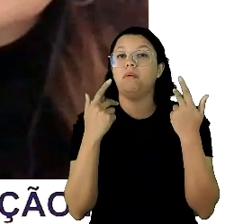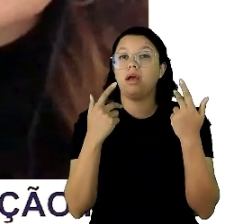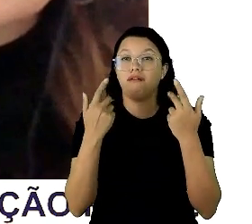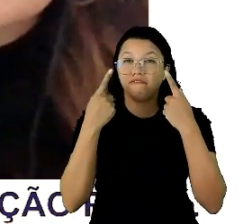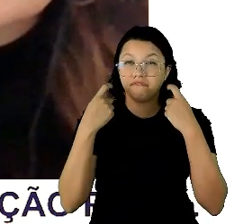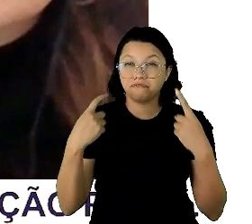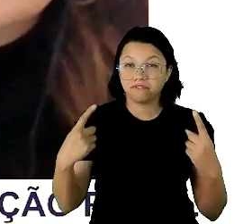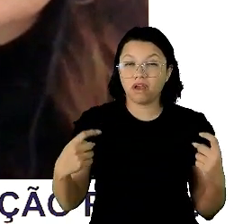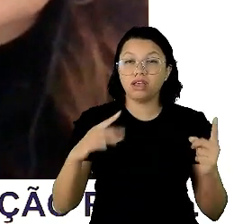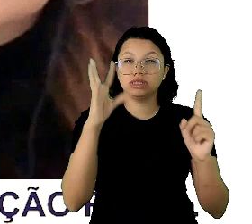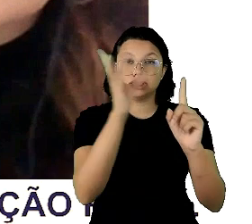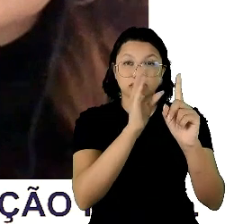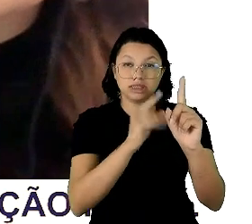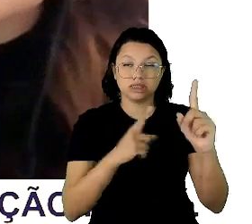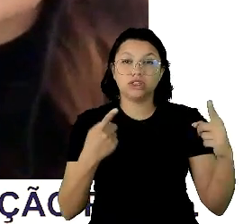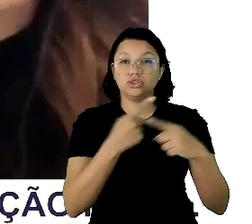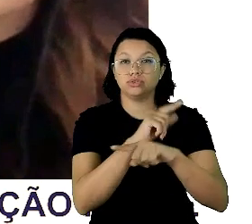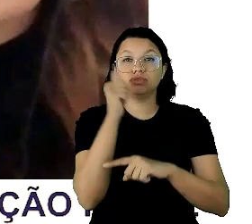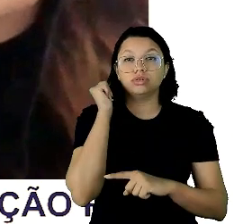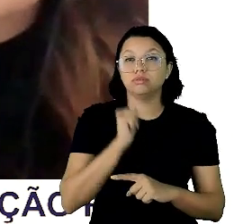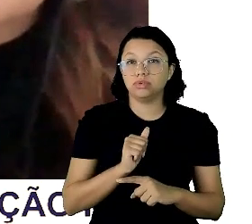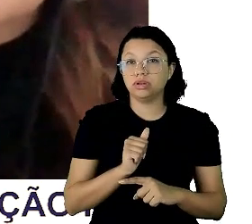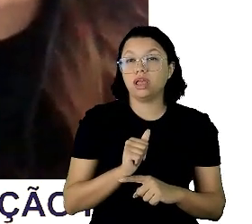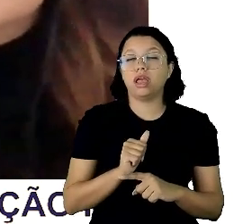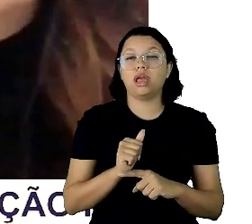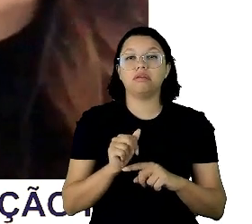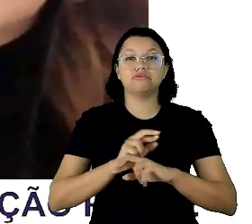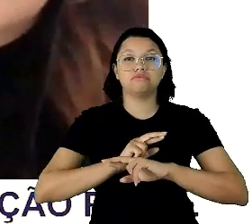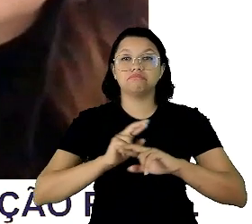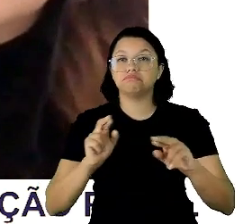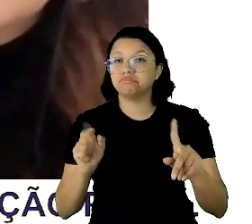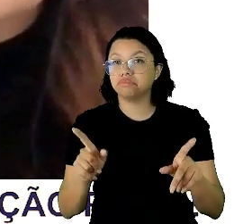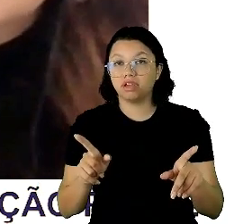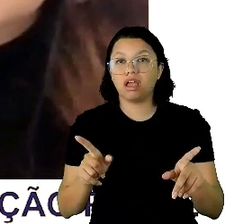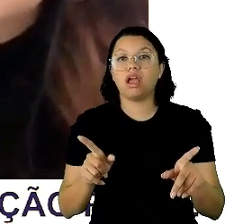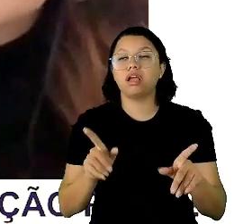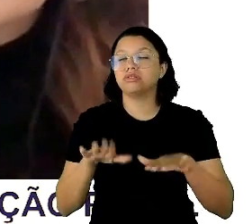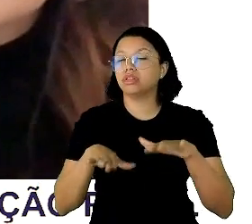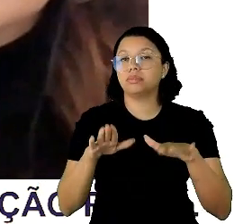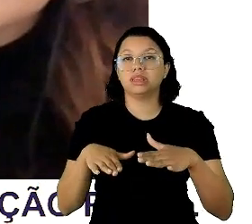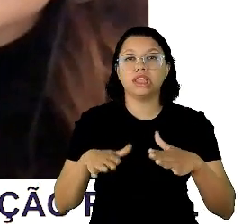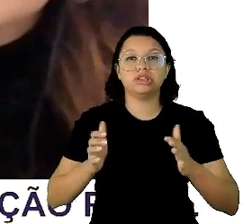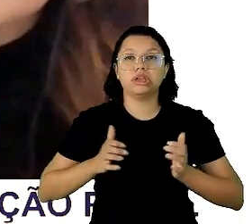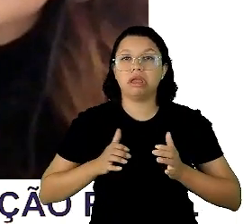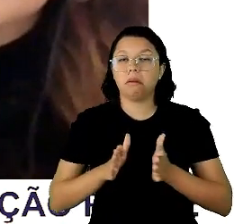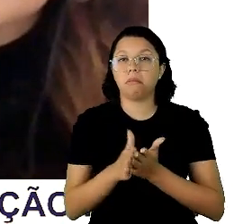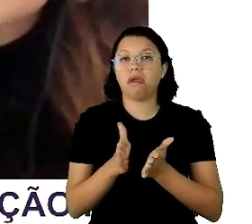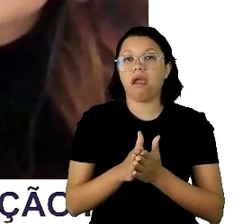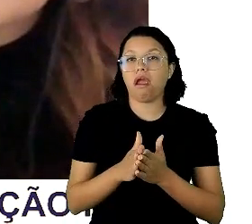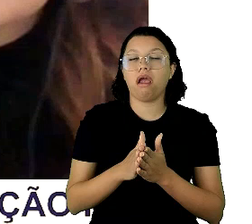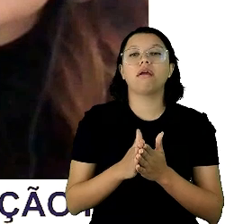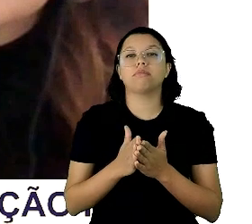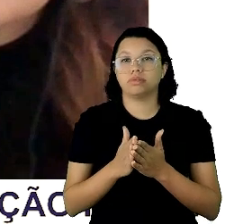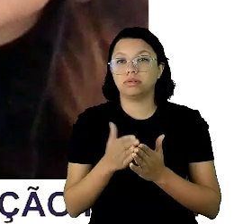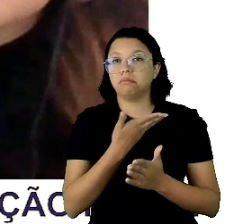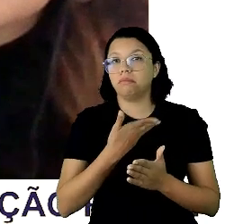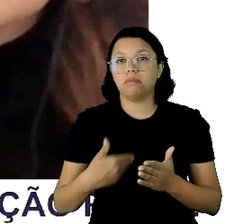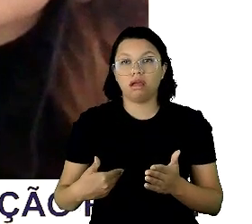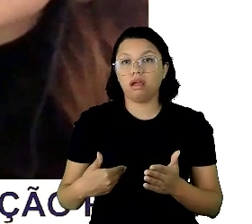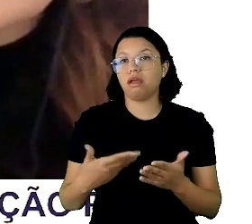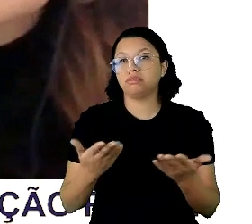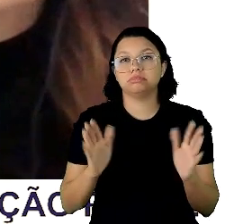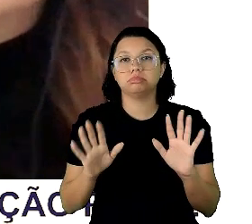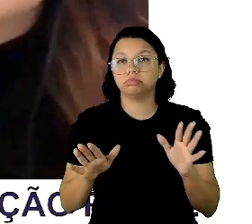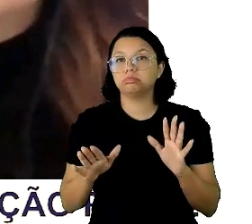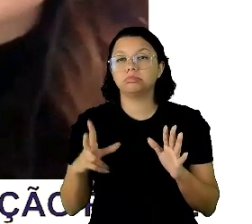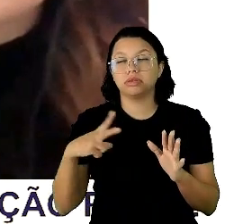independente, inclusive, de classe social, de cargo, de gênero. Inclusive, vemos que há até mulheres que acham que a vítima teve